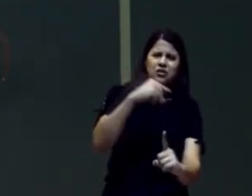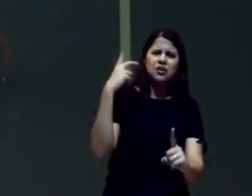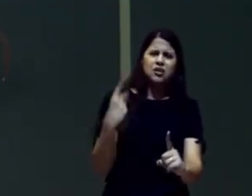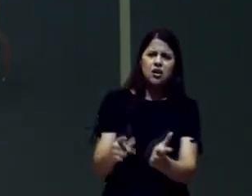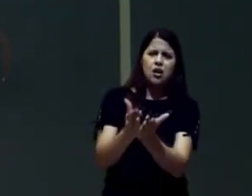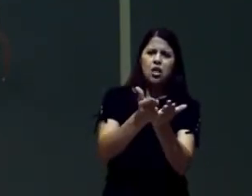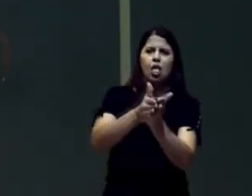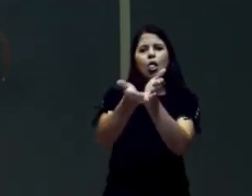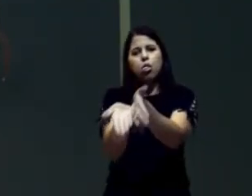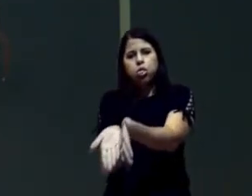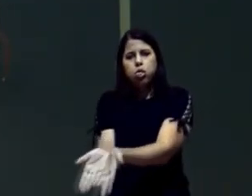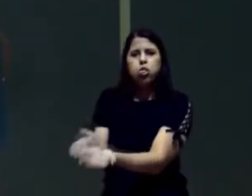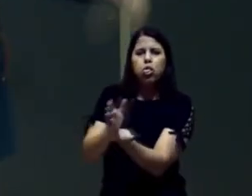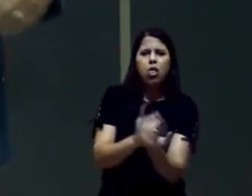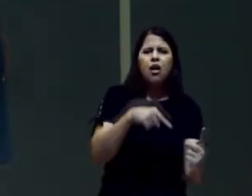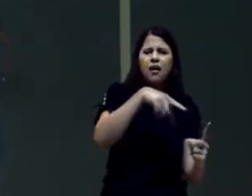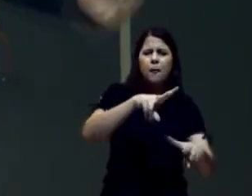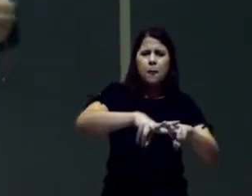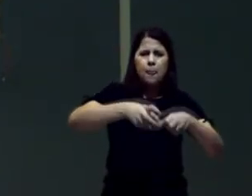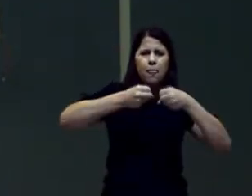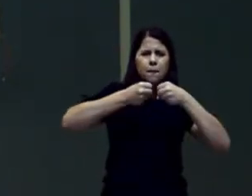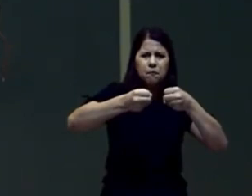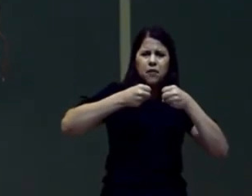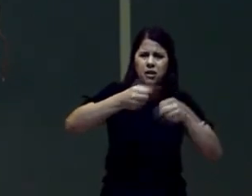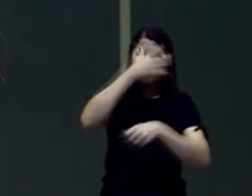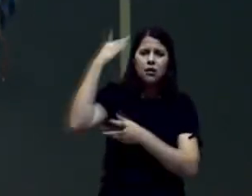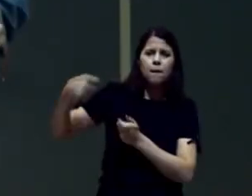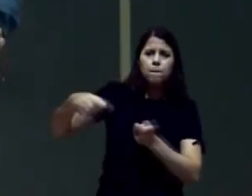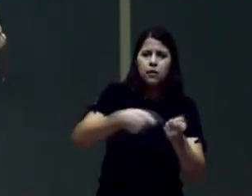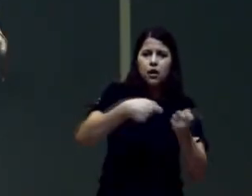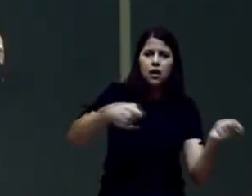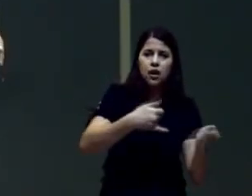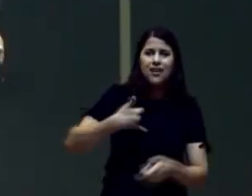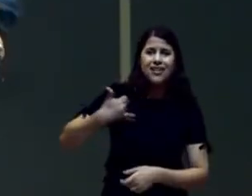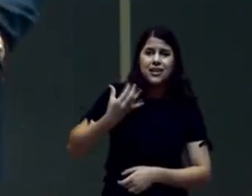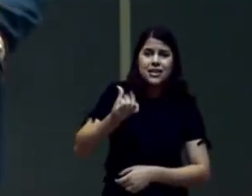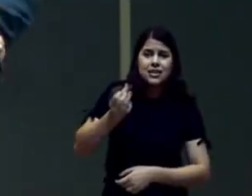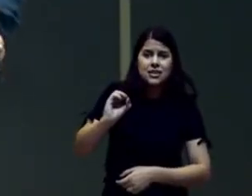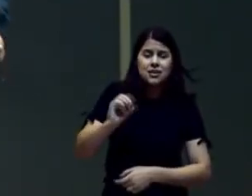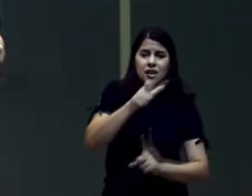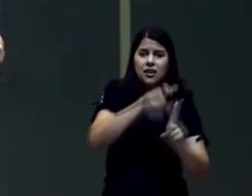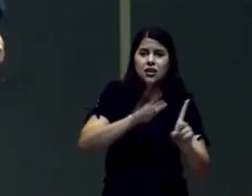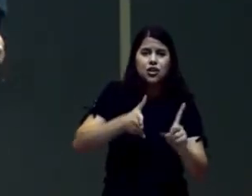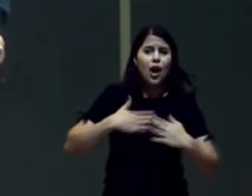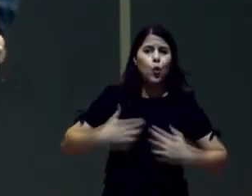de prisões, de açoites, depois de perseguições, de apedrejamentos, esse Paulo velho,